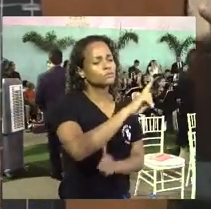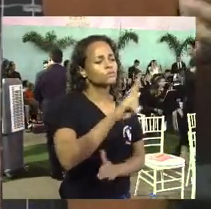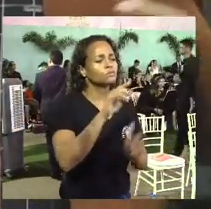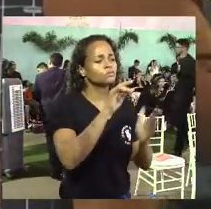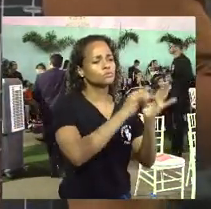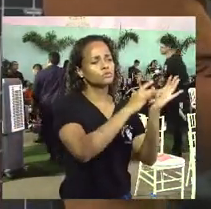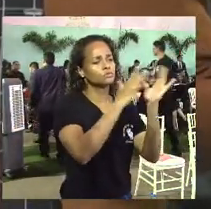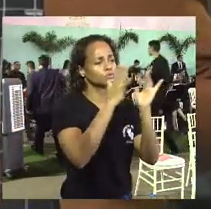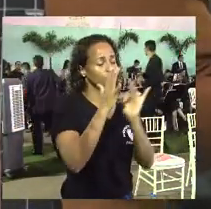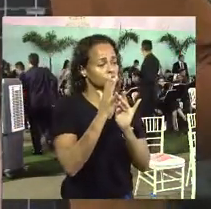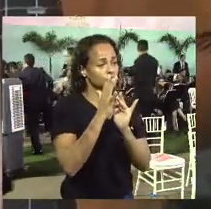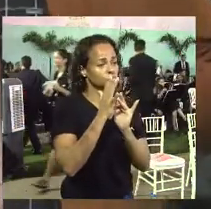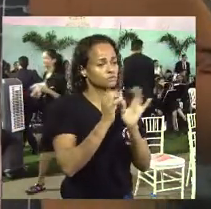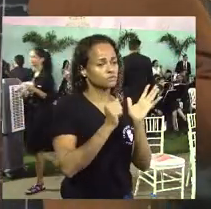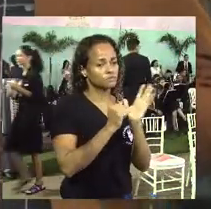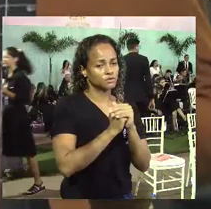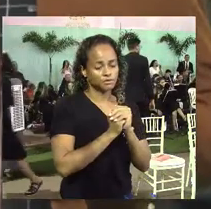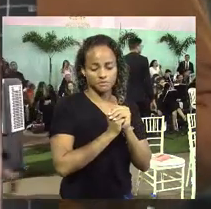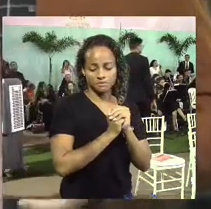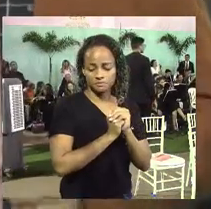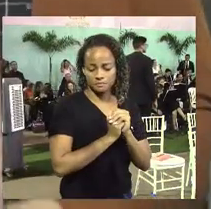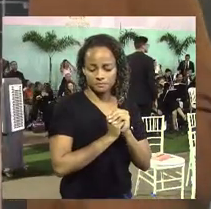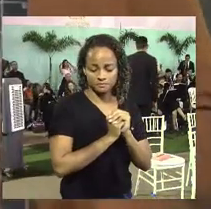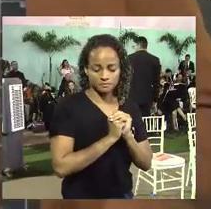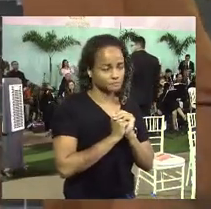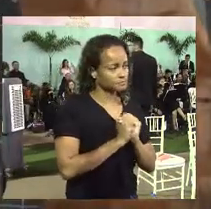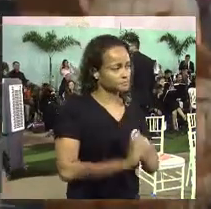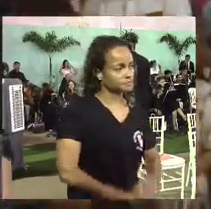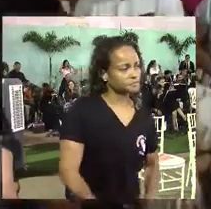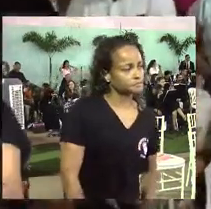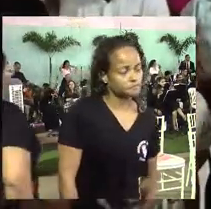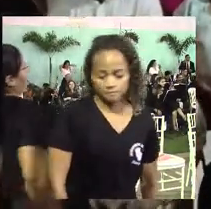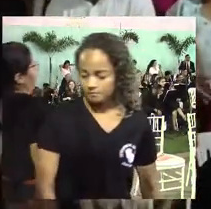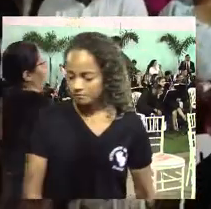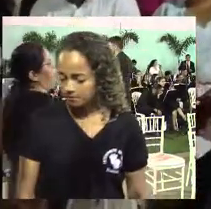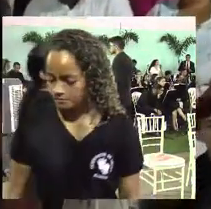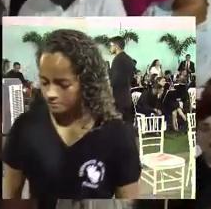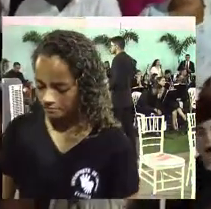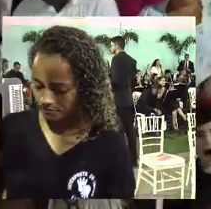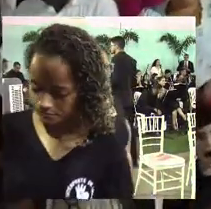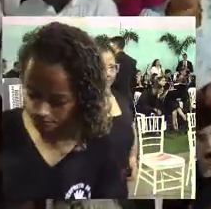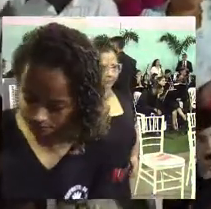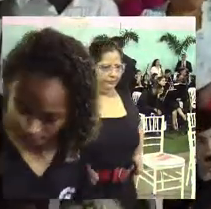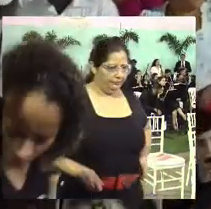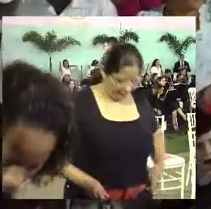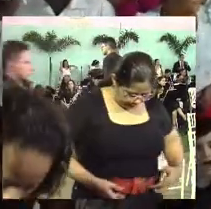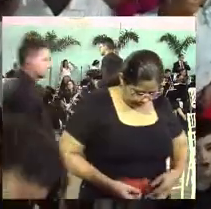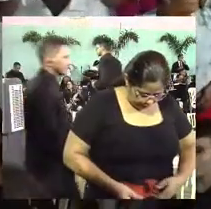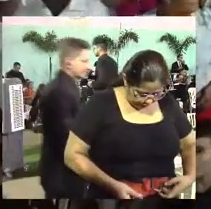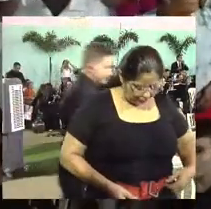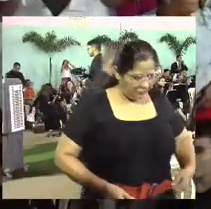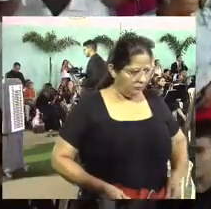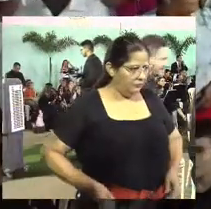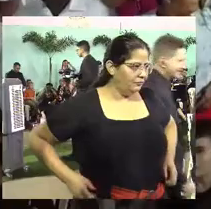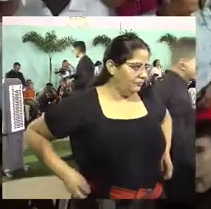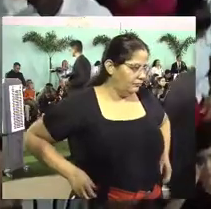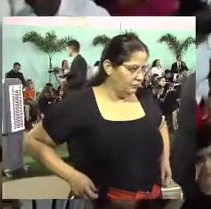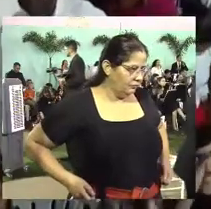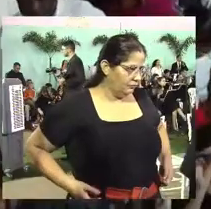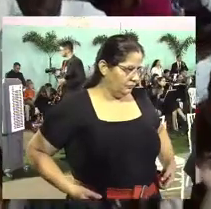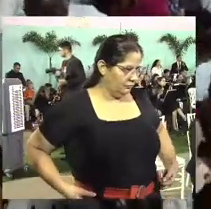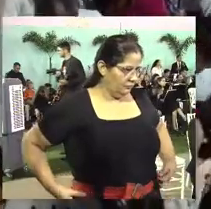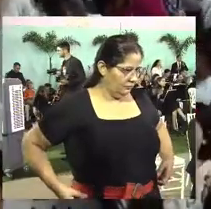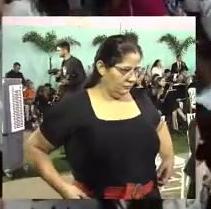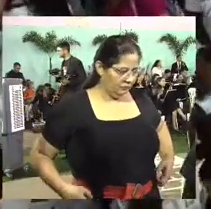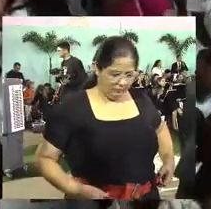do Senhor Jesus amém senhor isso só Toma posse da sua benção e oferta né tinha pode